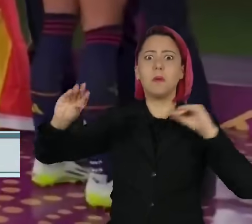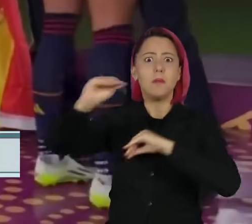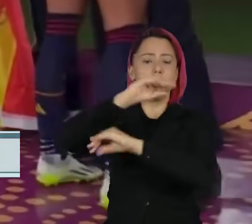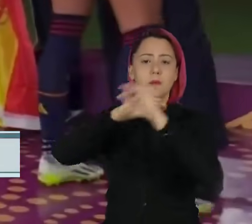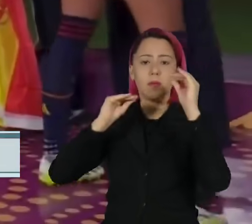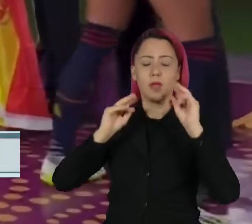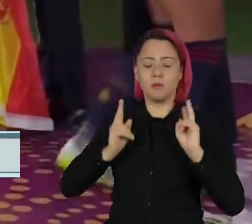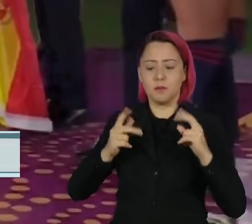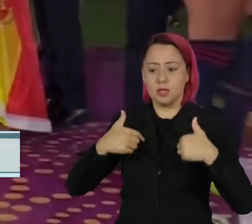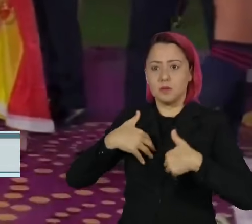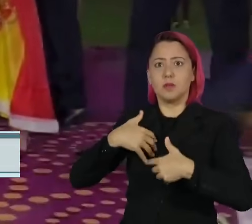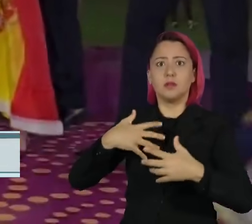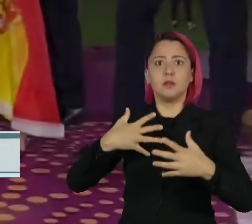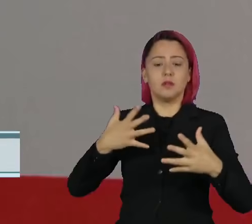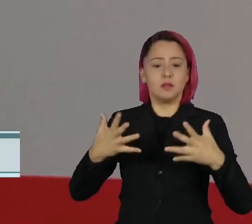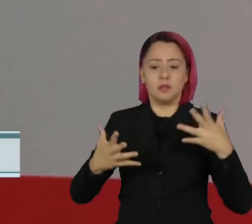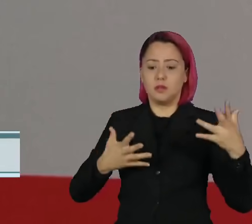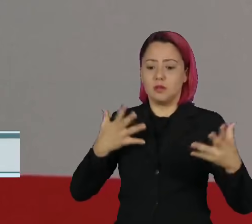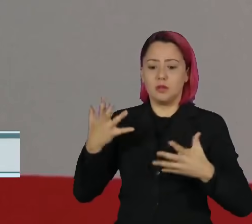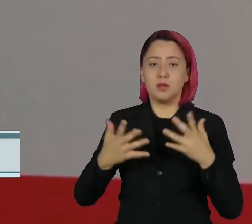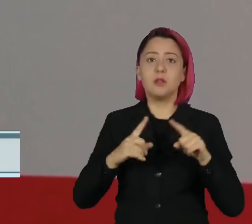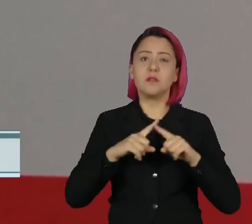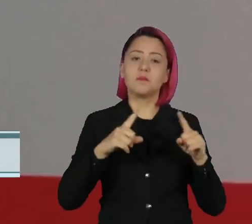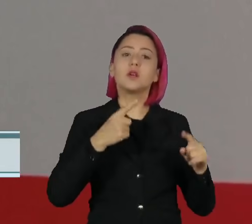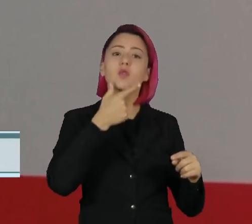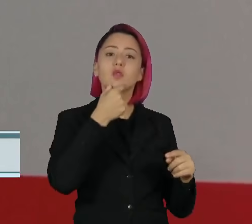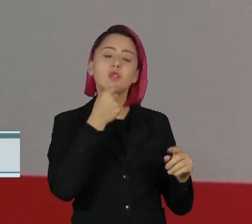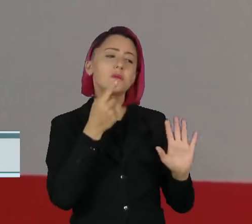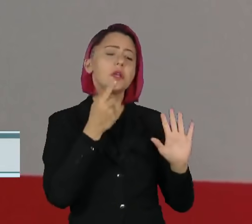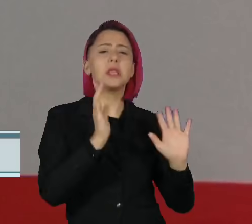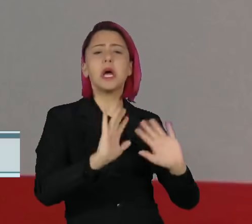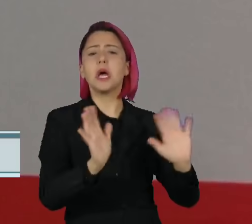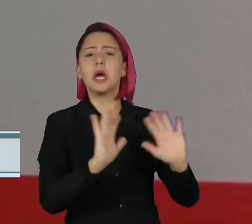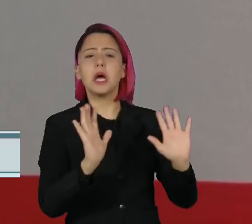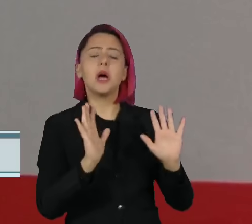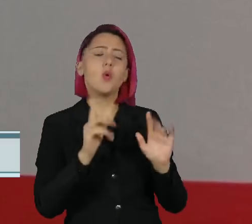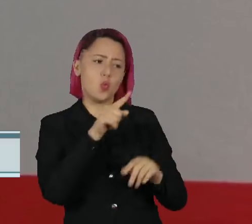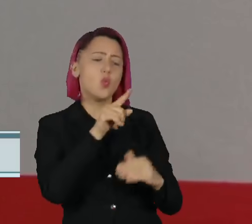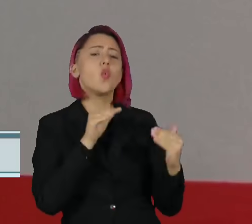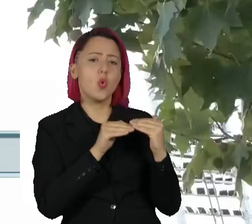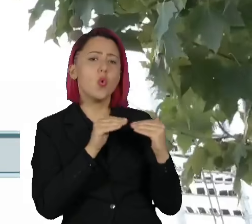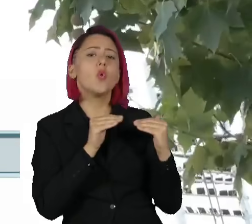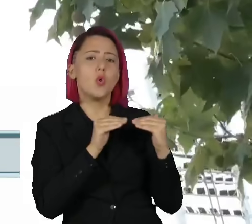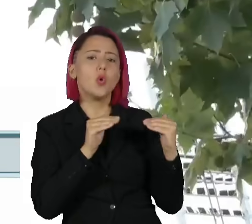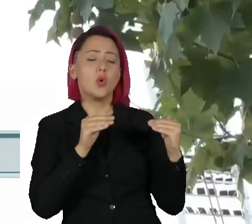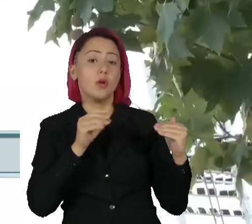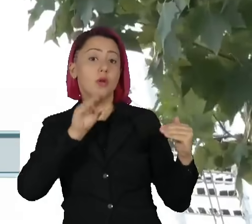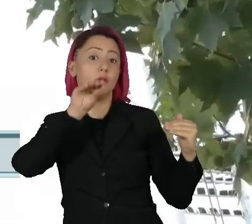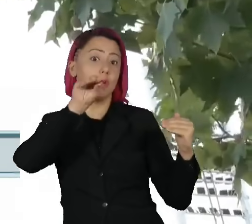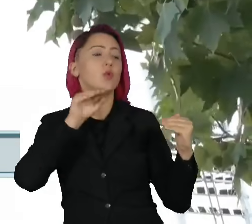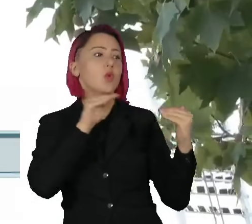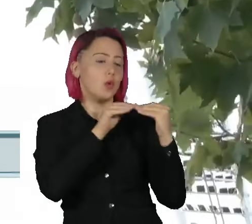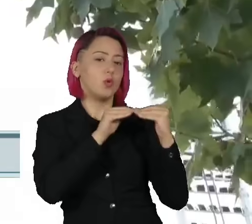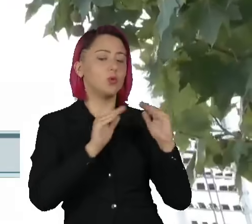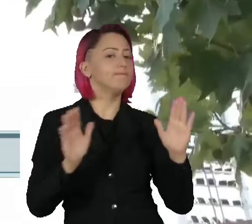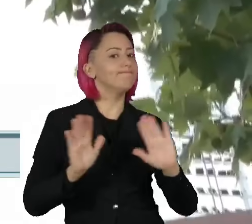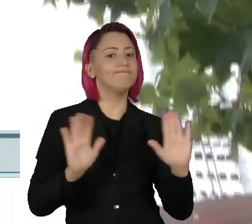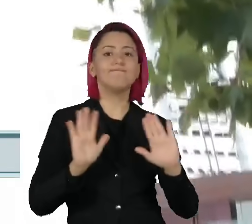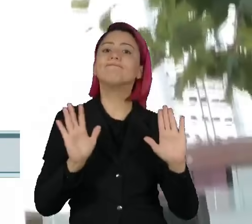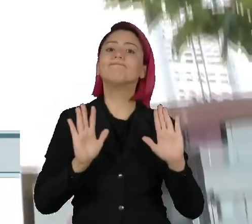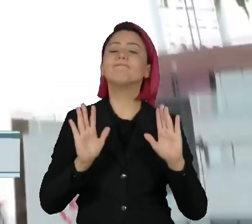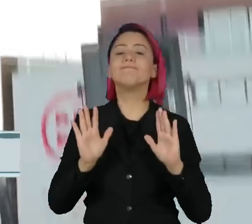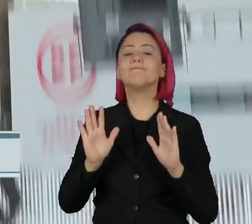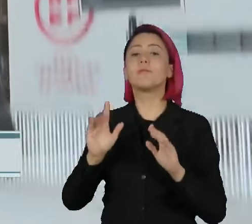da própria gêneroso o dirigente insistiu que o beijo tinha sido consensual nessa semana real Federação espanhola de futebol